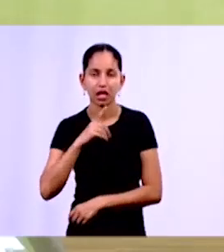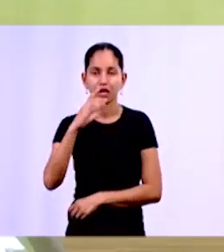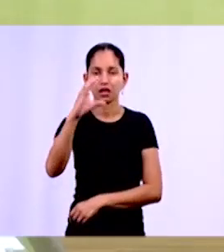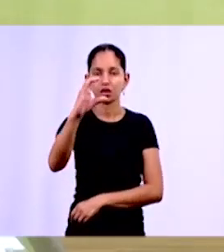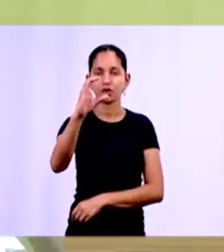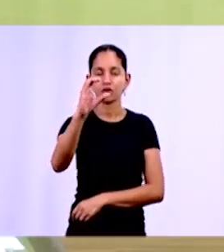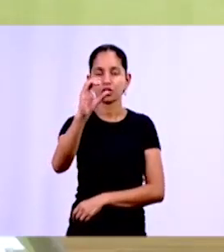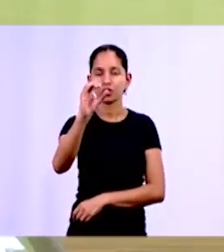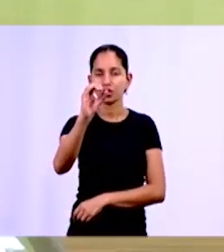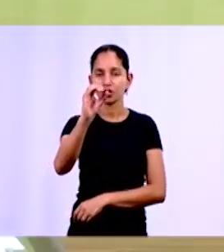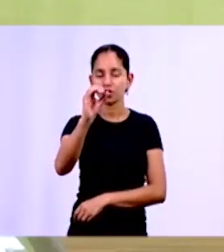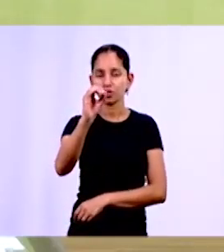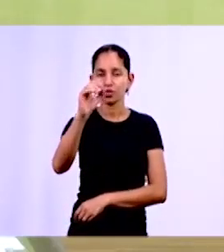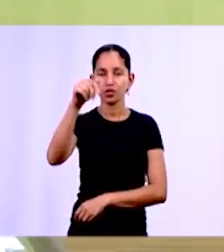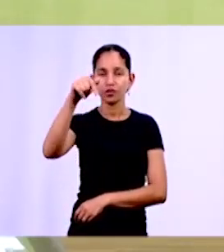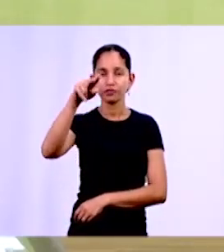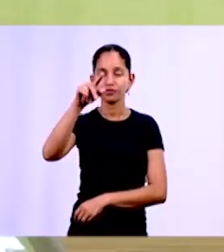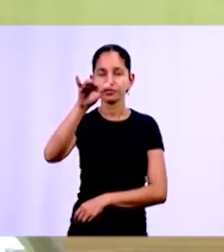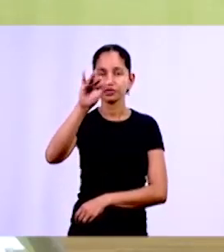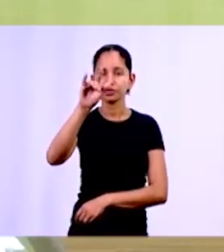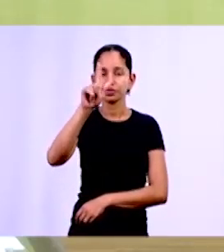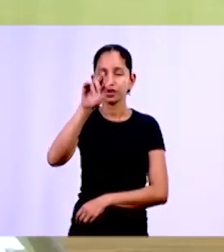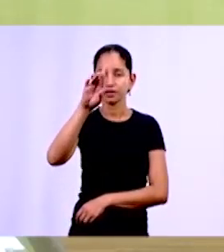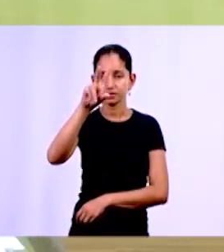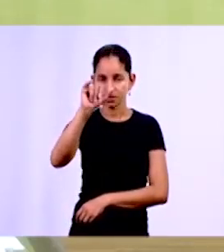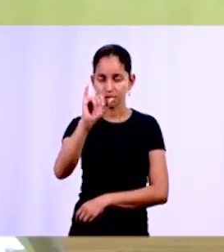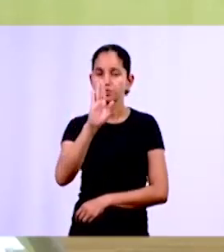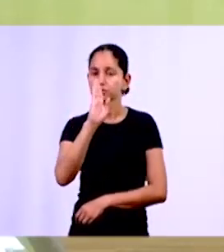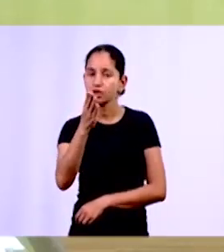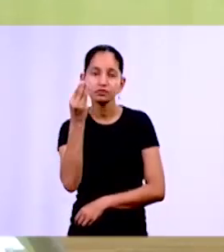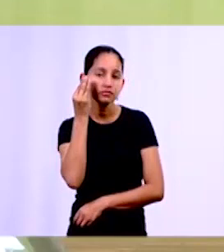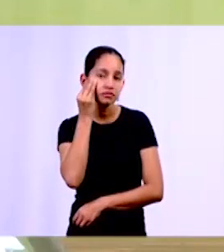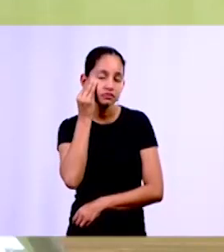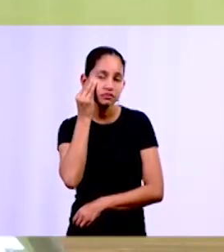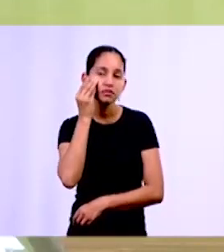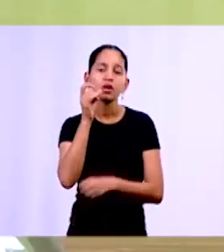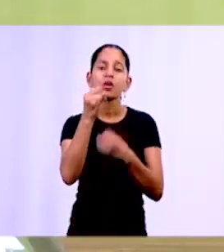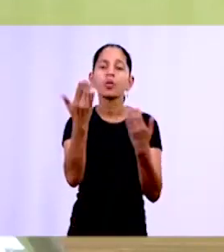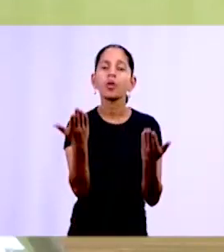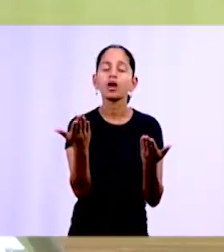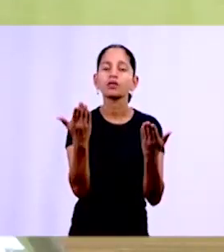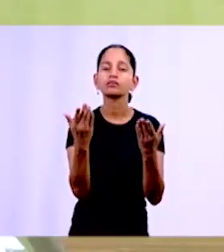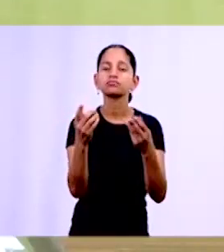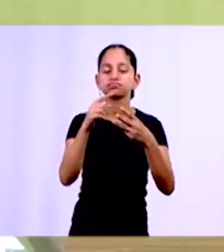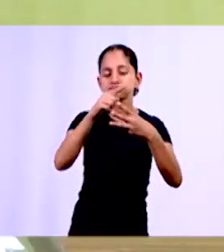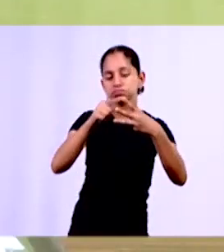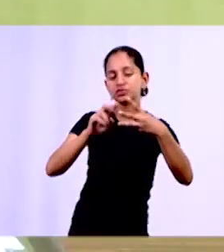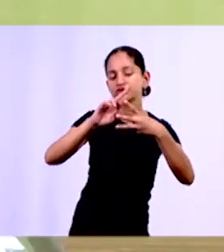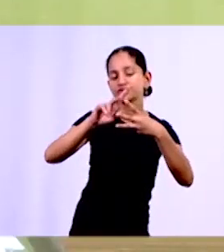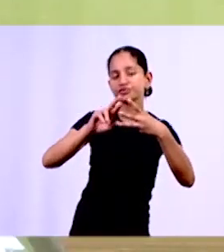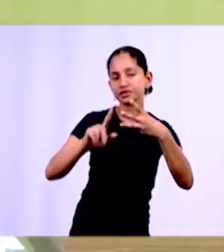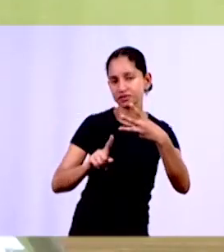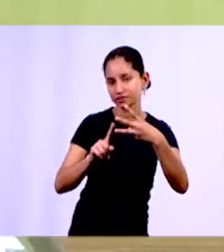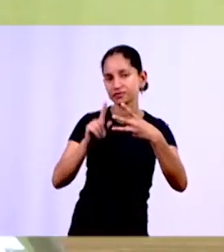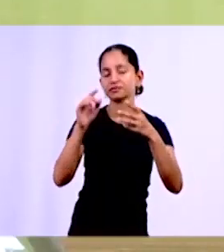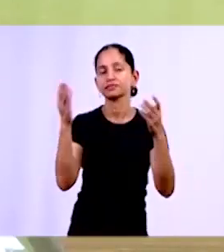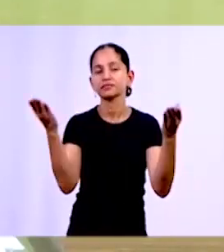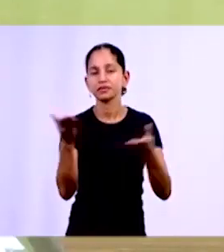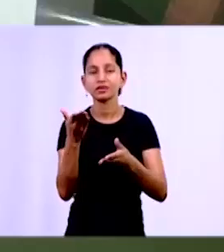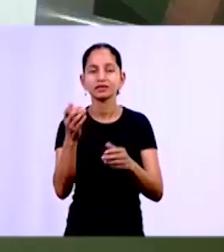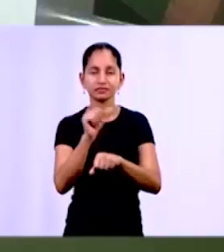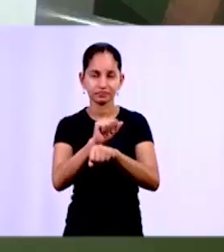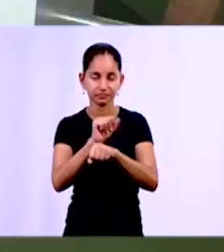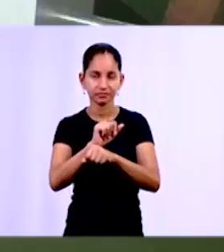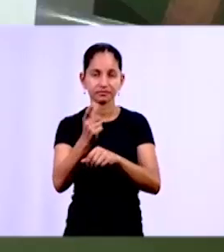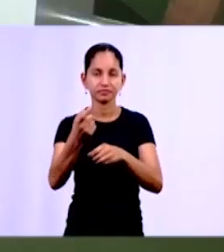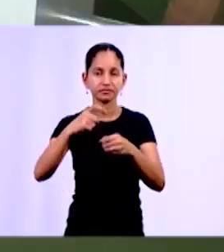aí o que é dispositivo de entrada e saída, identificar quais são os dispositivos ou periféricos, ok? Na volta a gente aguarda vocês.